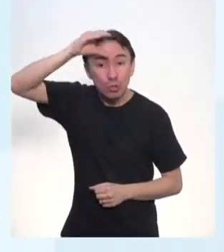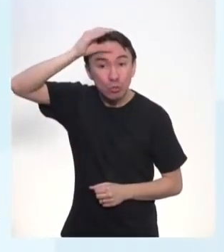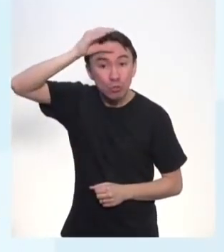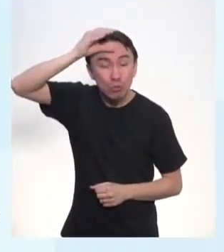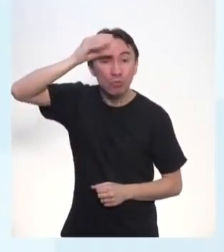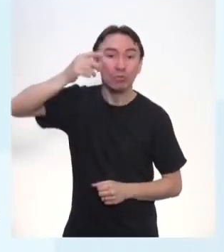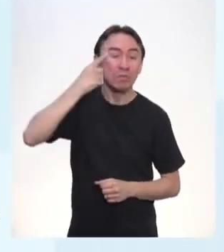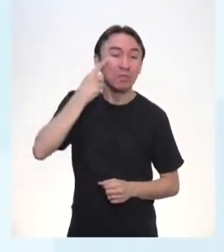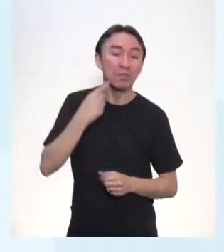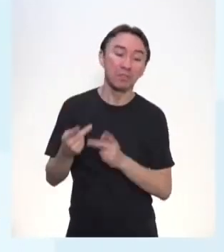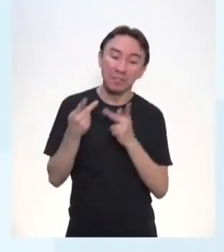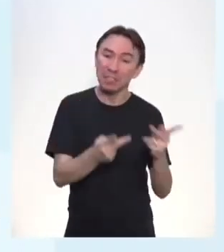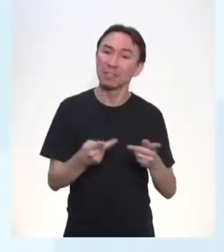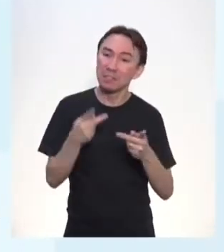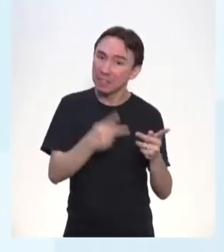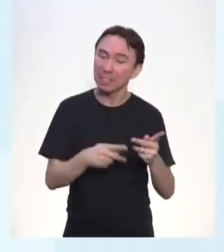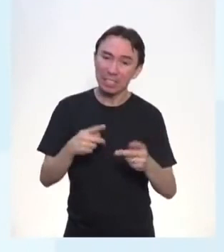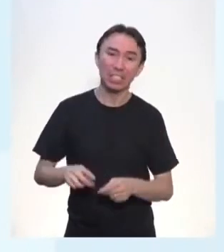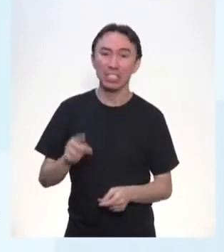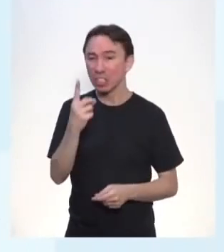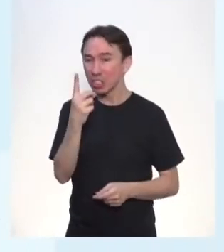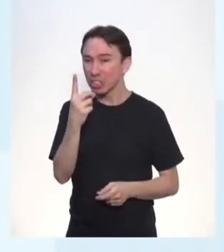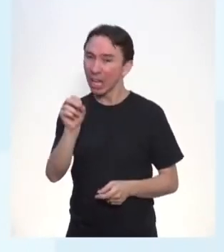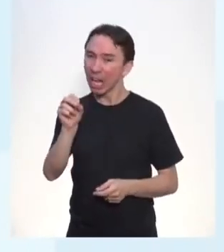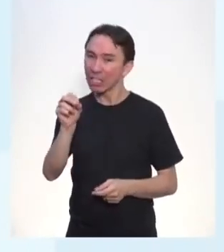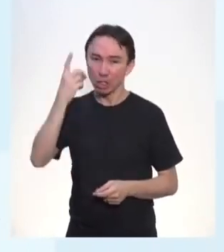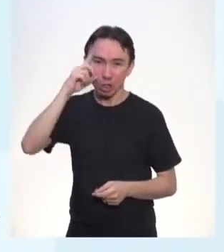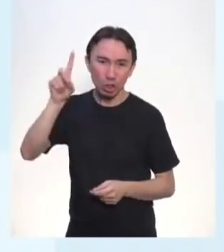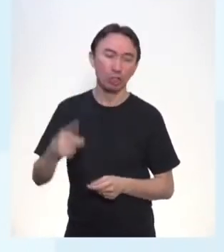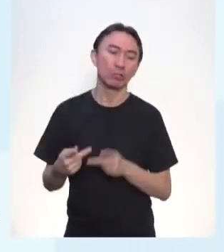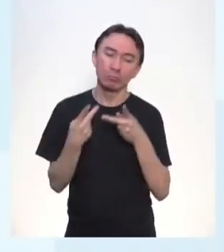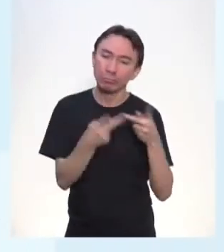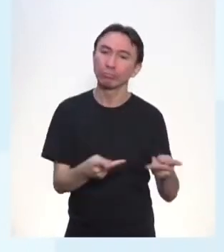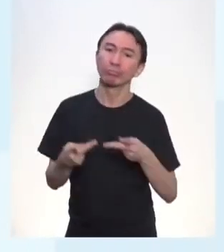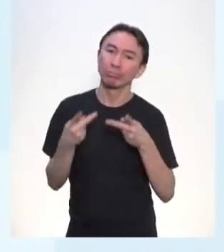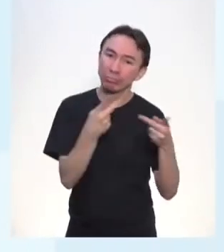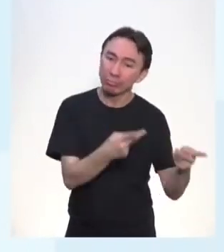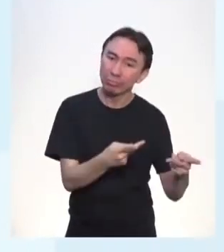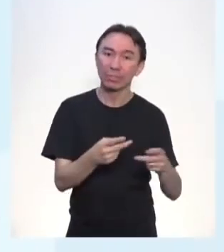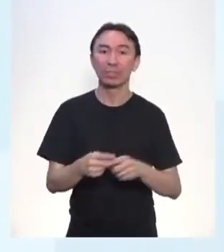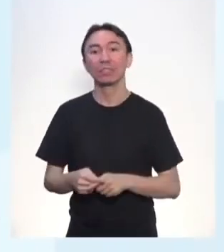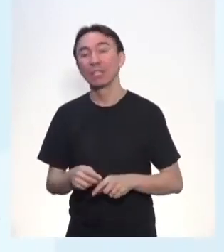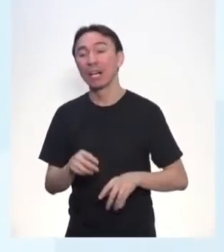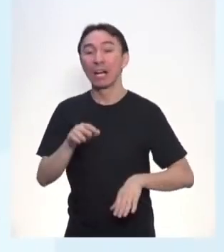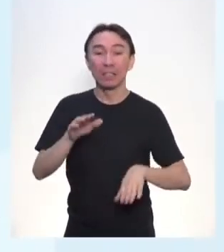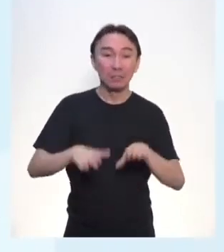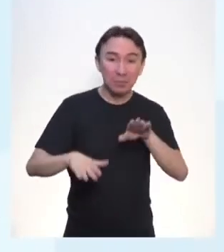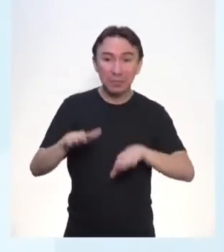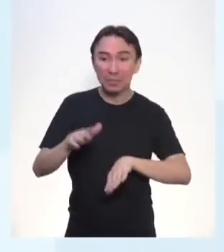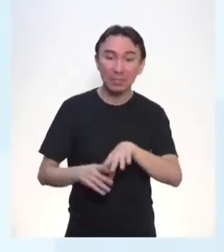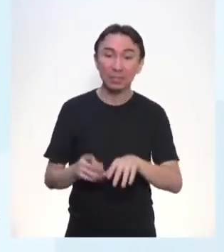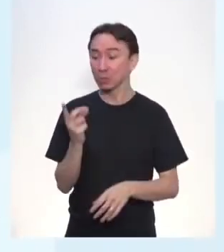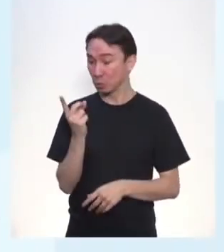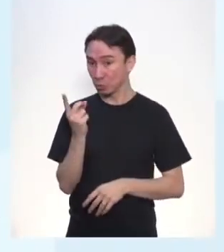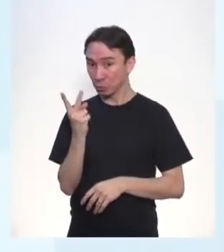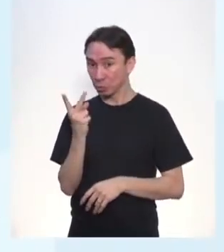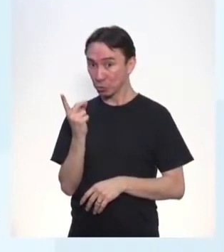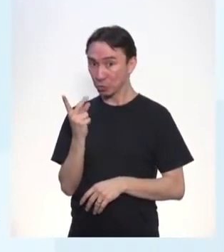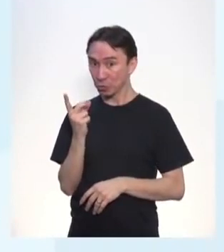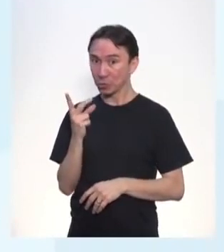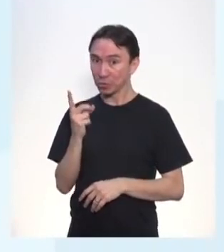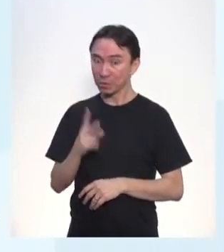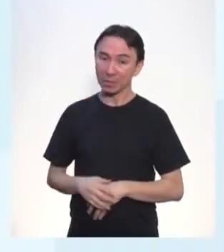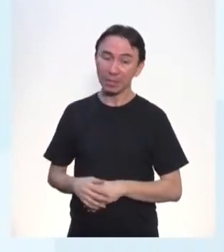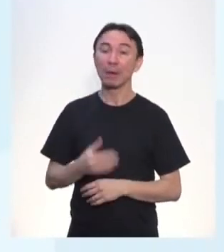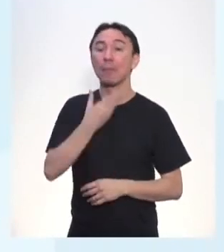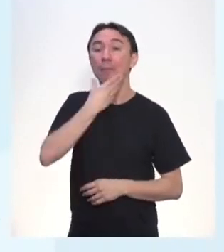dias. E devido às escalas de trabalho, a cada 12 dias, Mateus vai à praia com seus